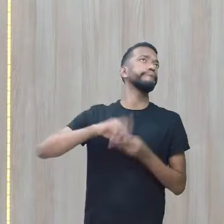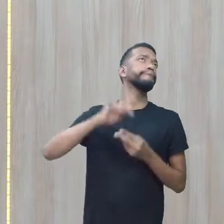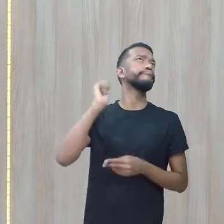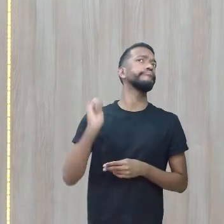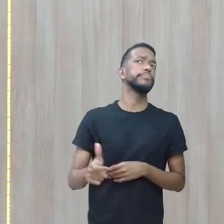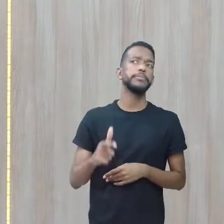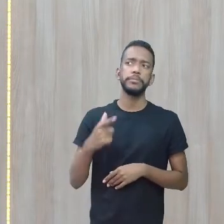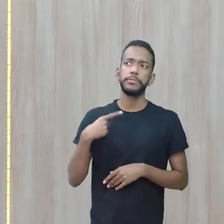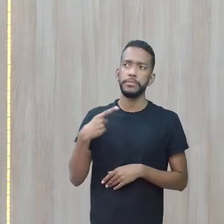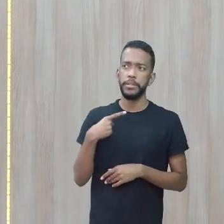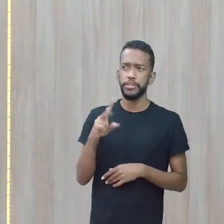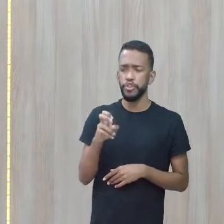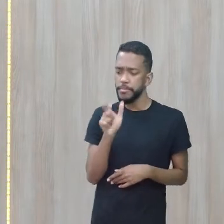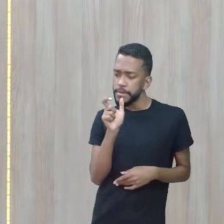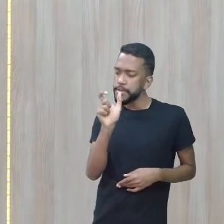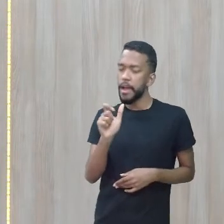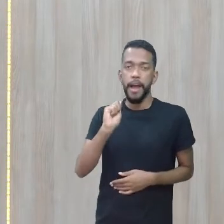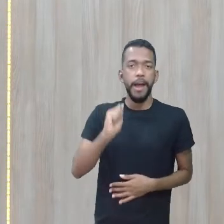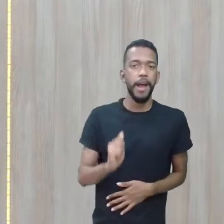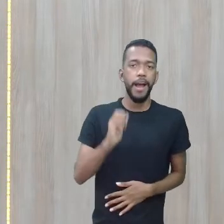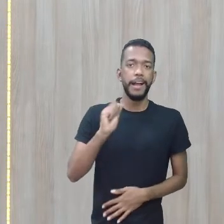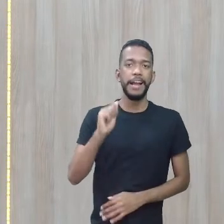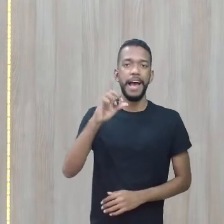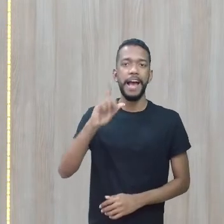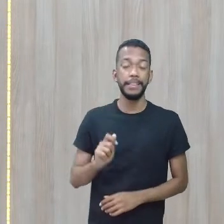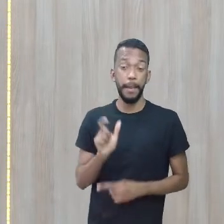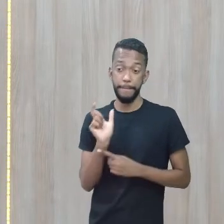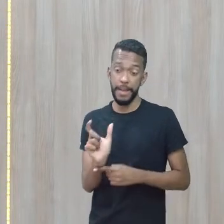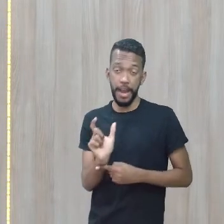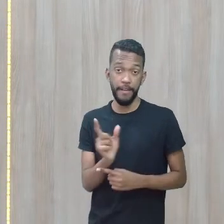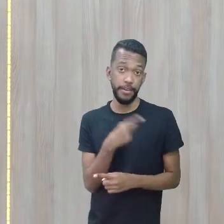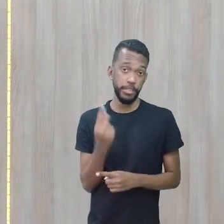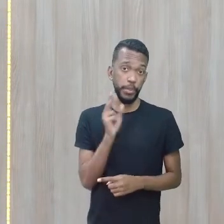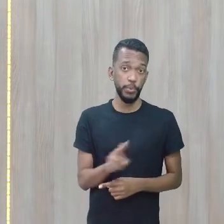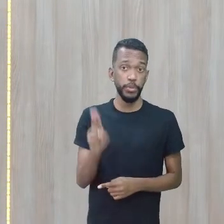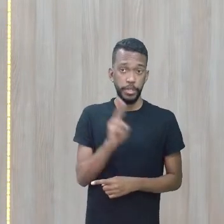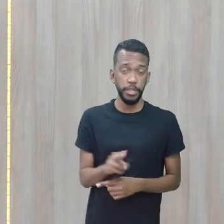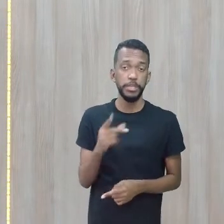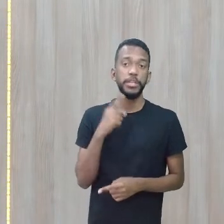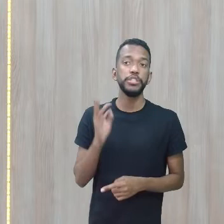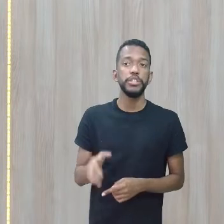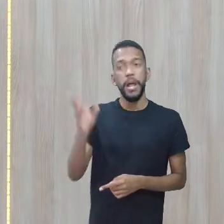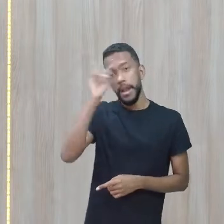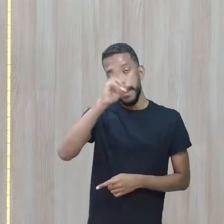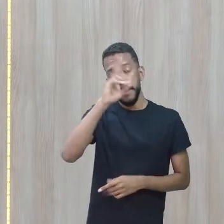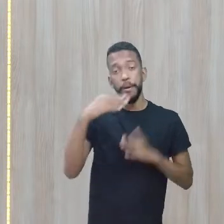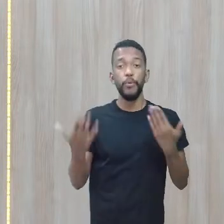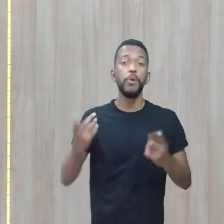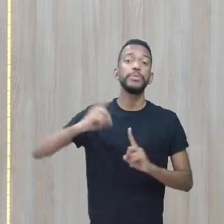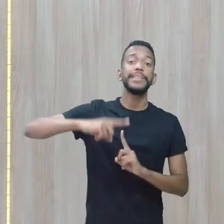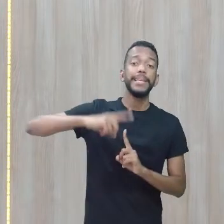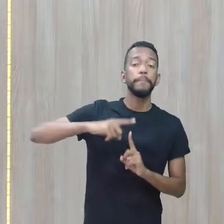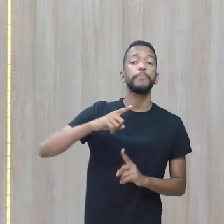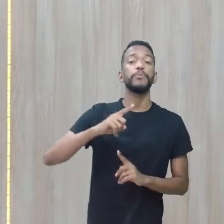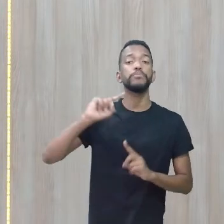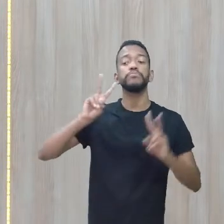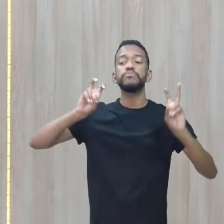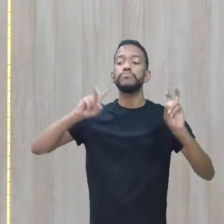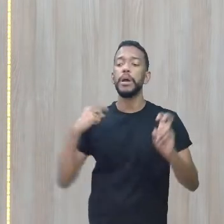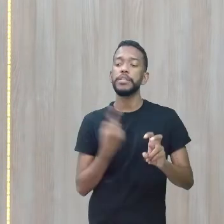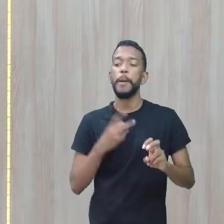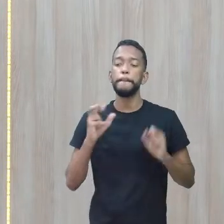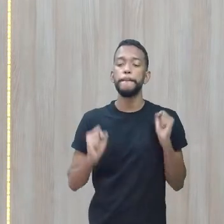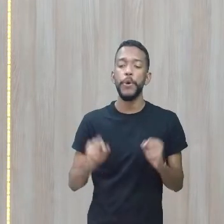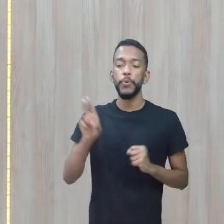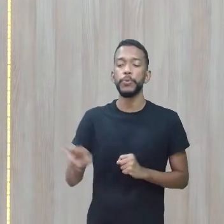de maneira de falar, essas palavras-chave que a gente utiliza, já lembra qual é o tipo de ideia de fração que eu